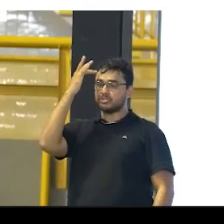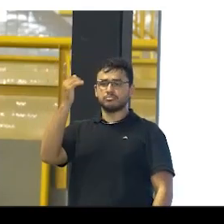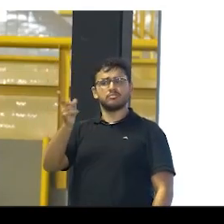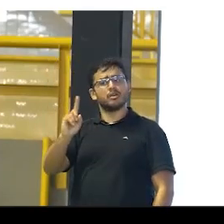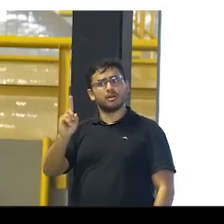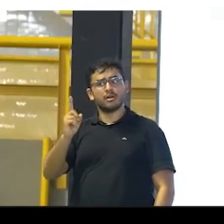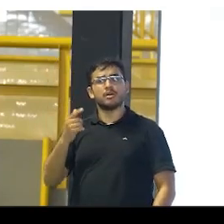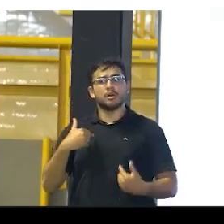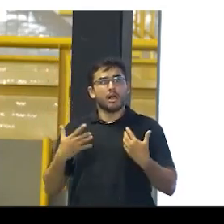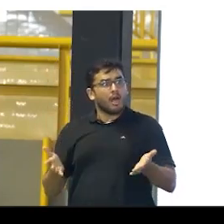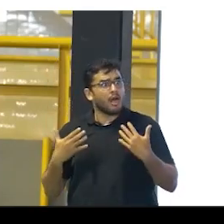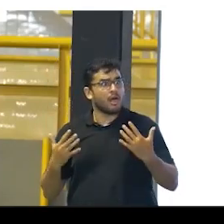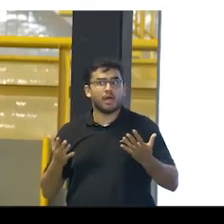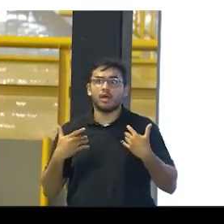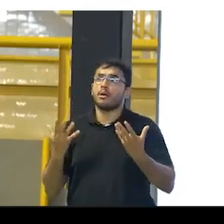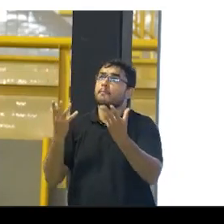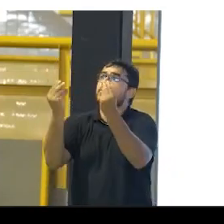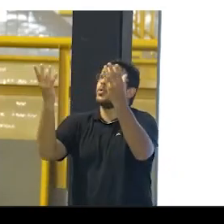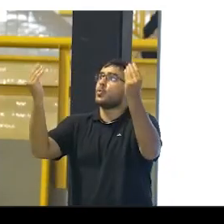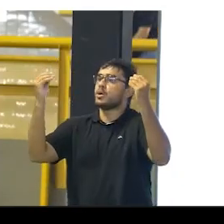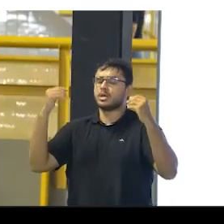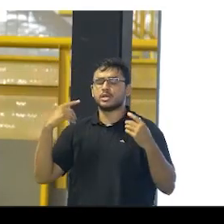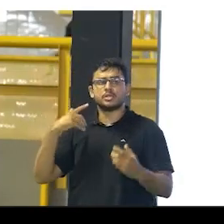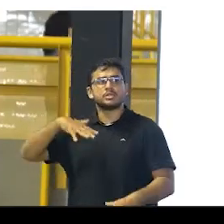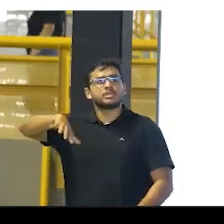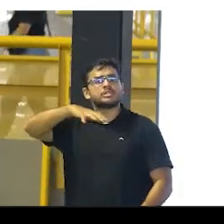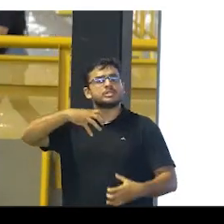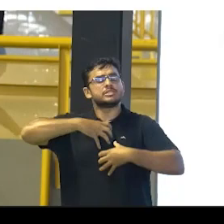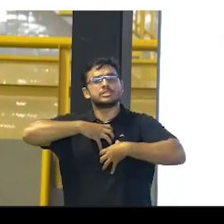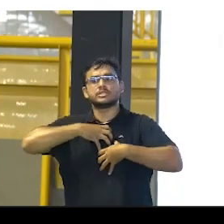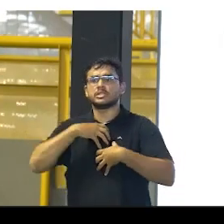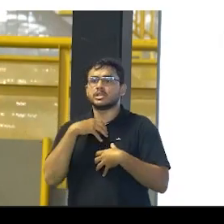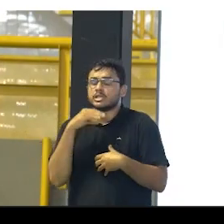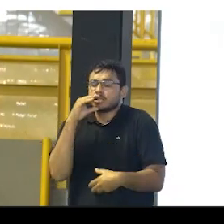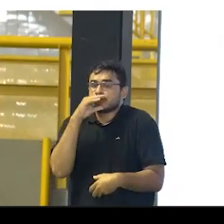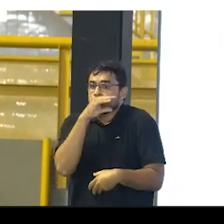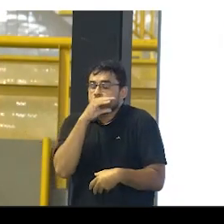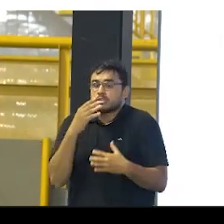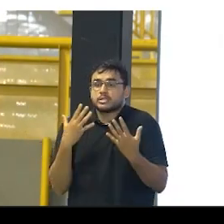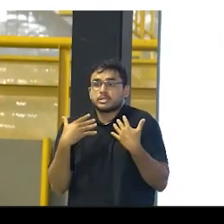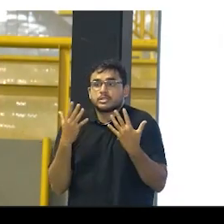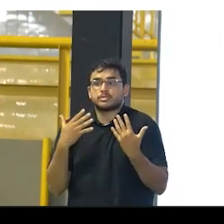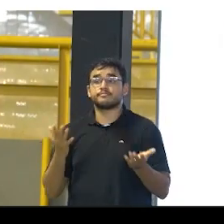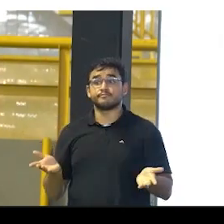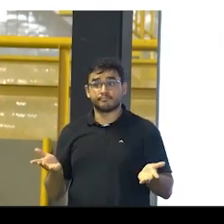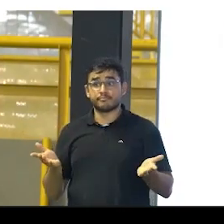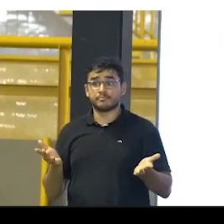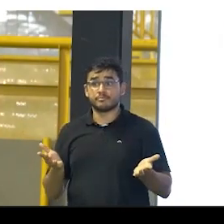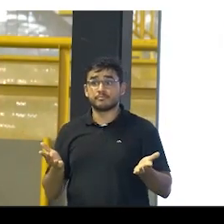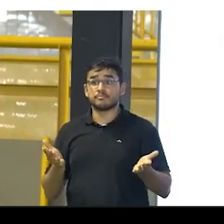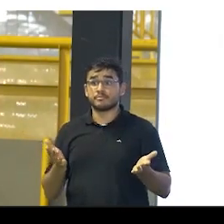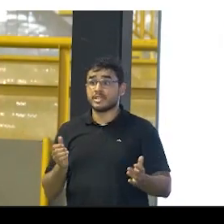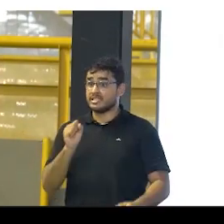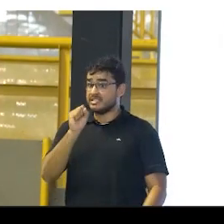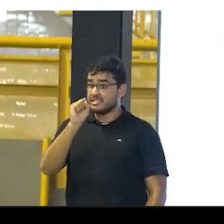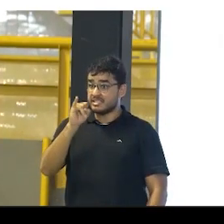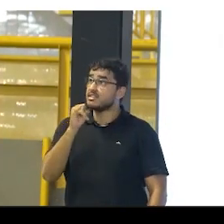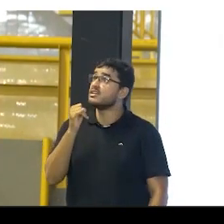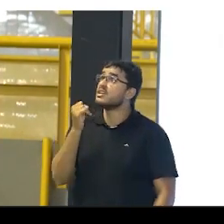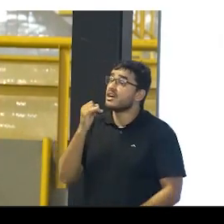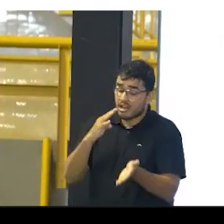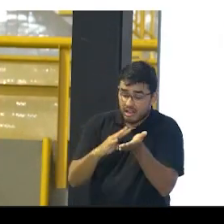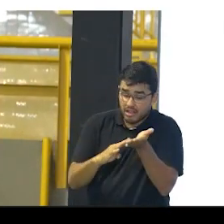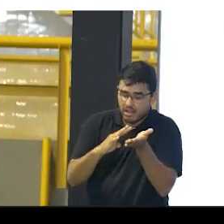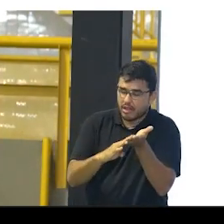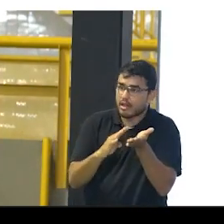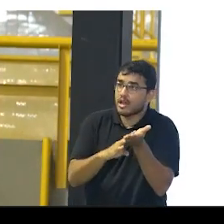quem não pode, meu caro, vai para onde? Nhau, nhau, nhau. Vai